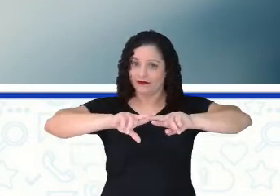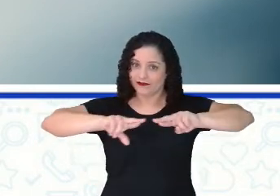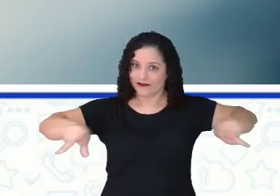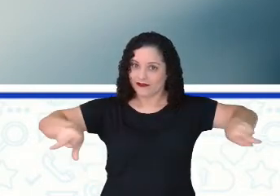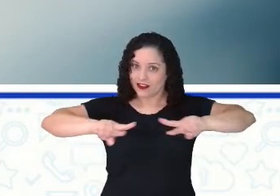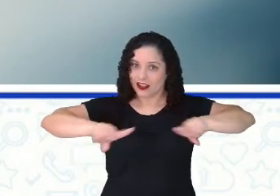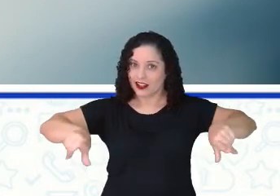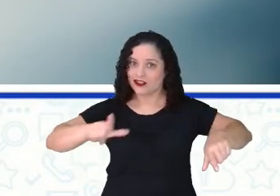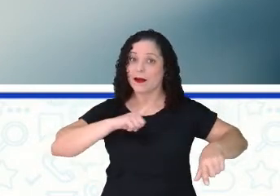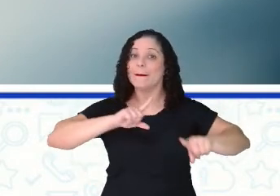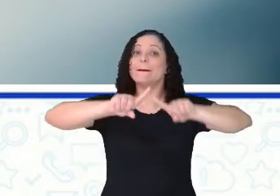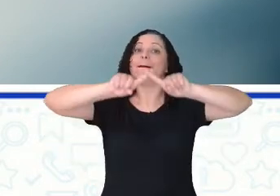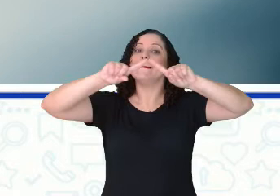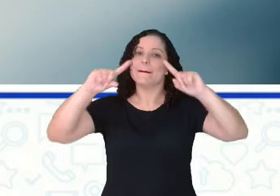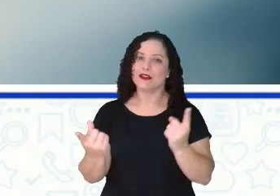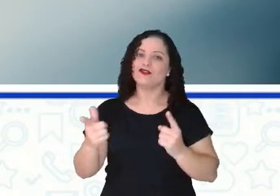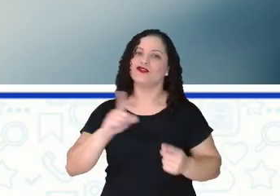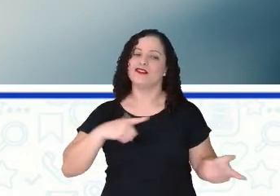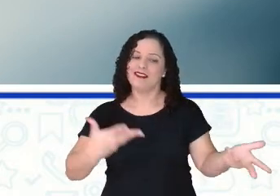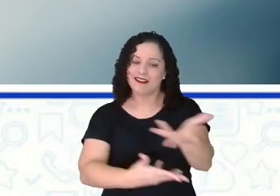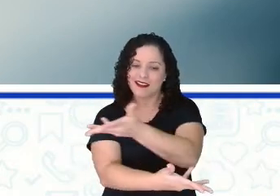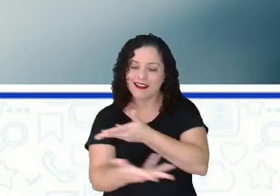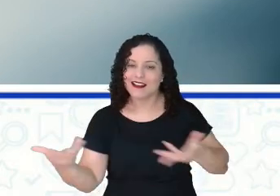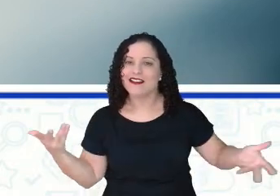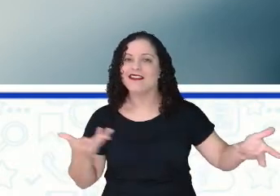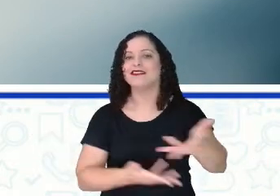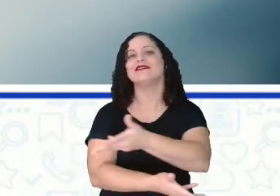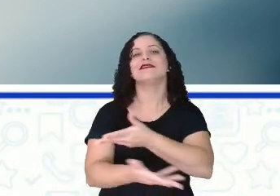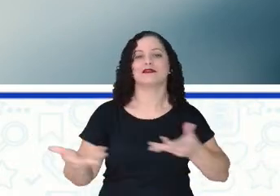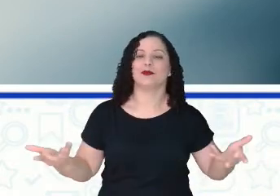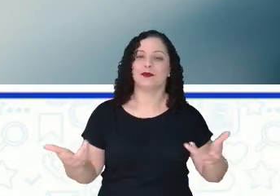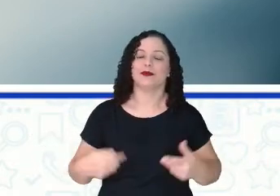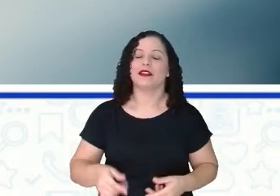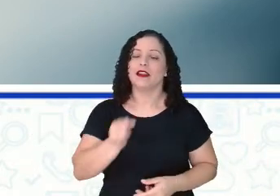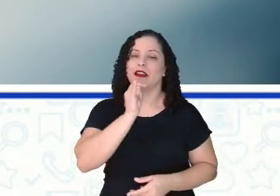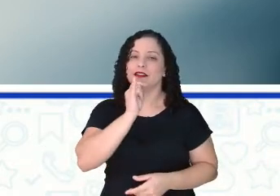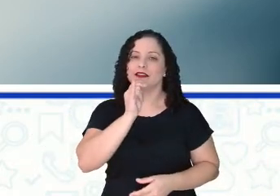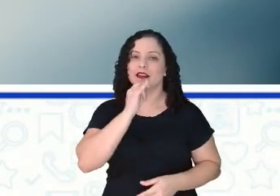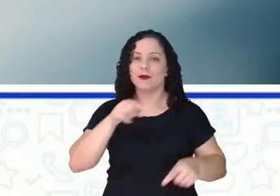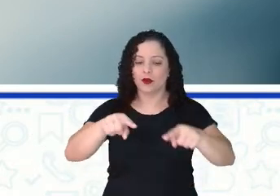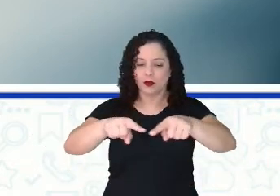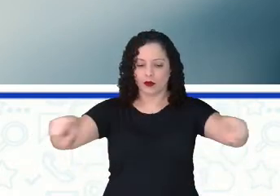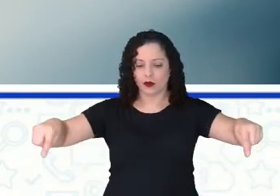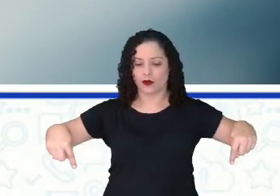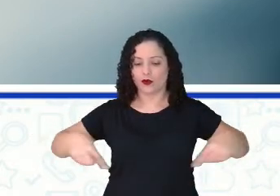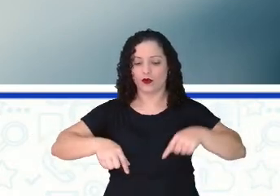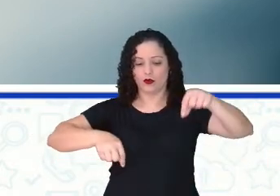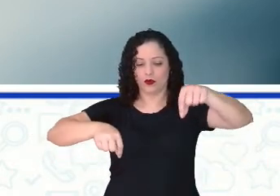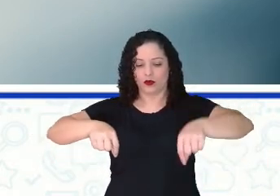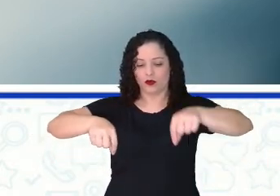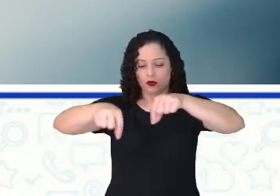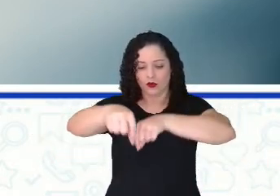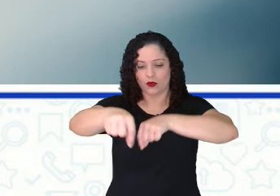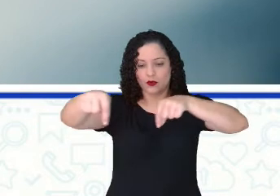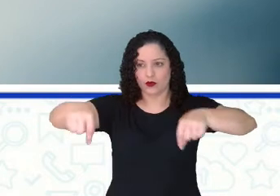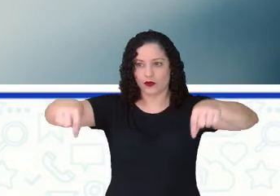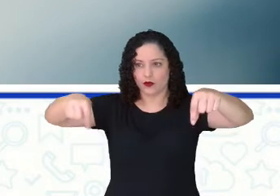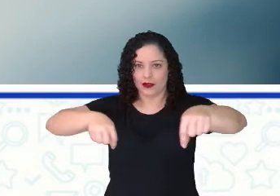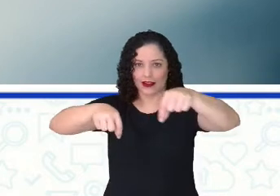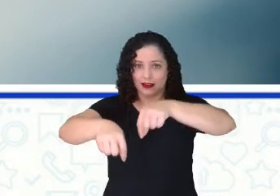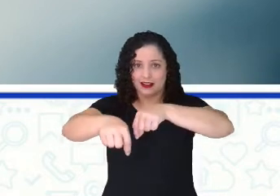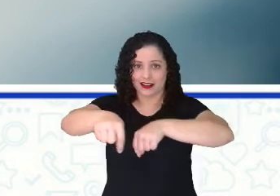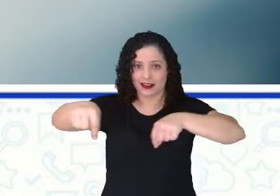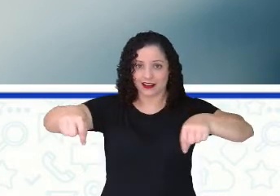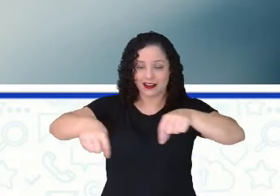essa relação, não é? O xadrez é um dos jogos que existe, não é? Mas a